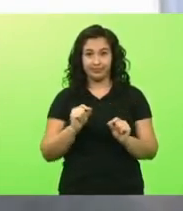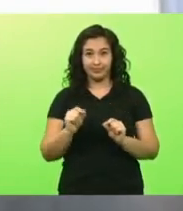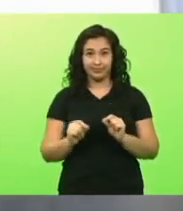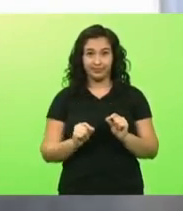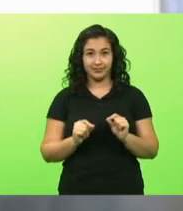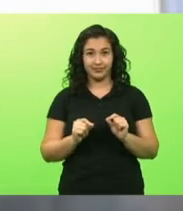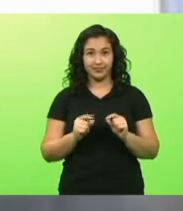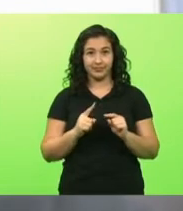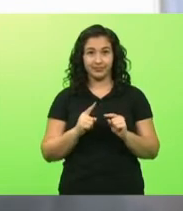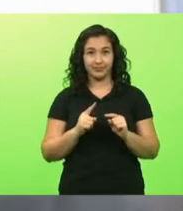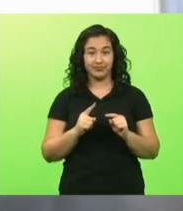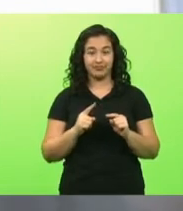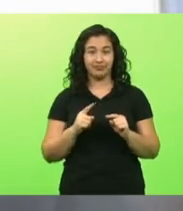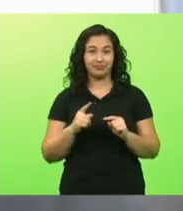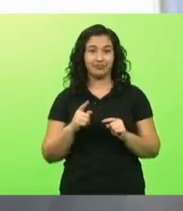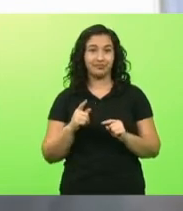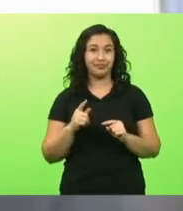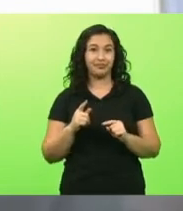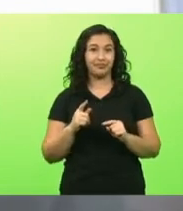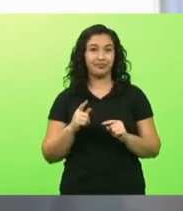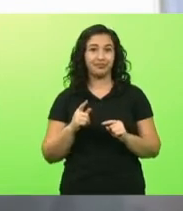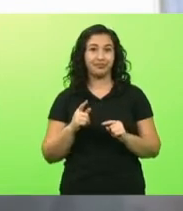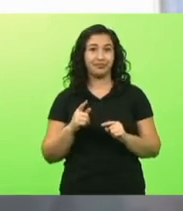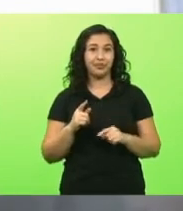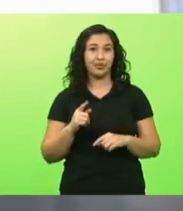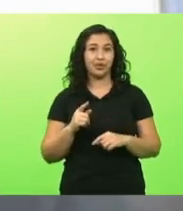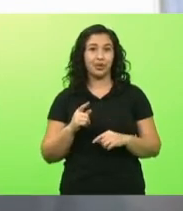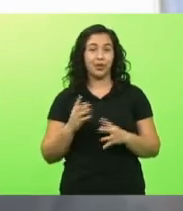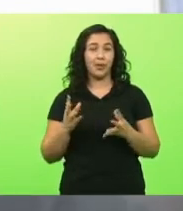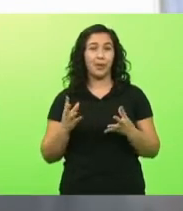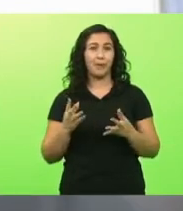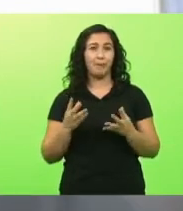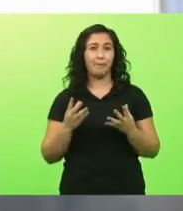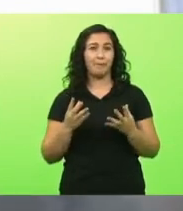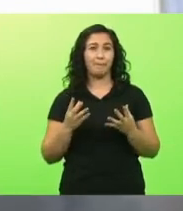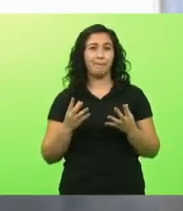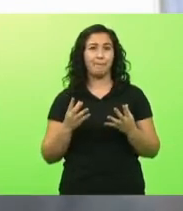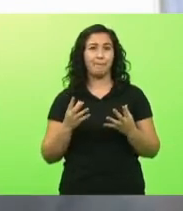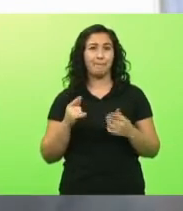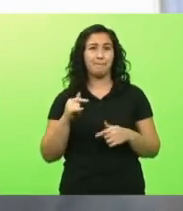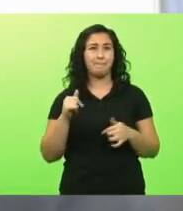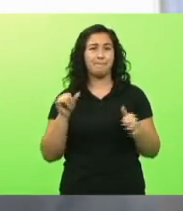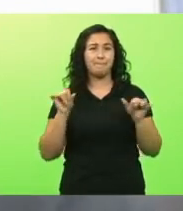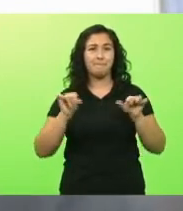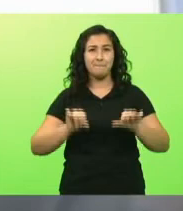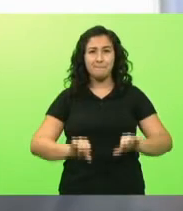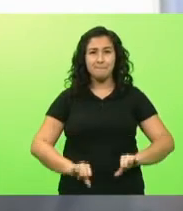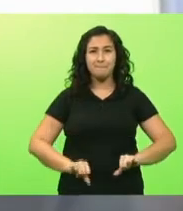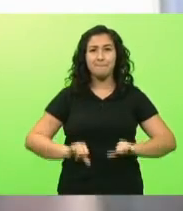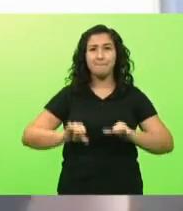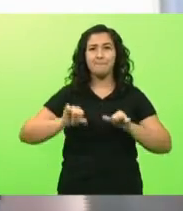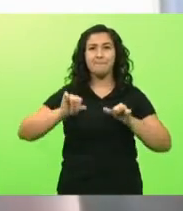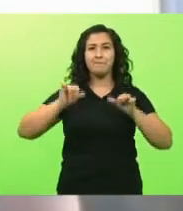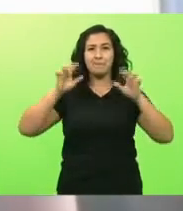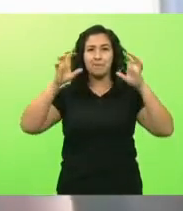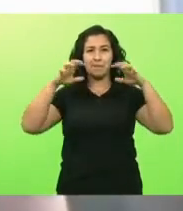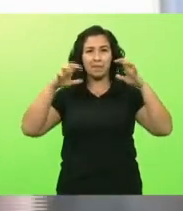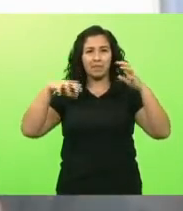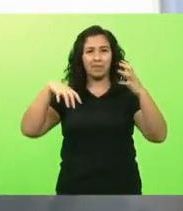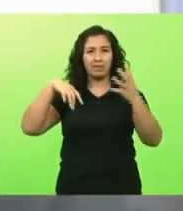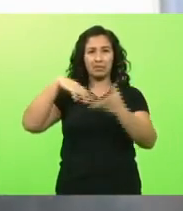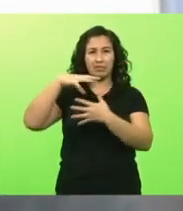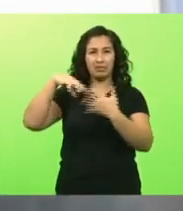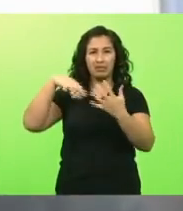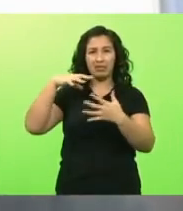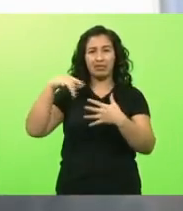desde uma das maiores tragédias climáticas que aconteceu